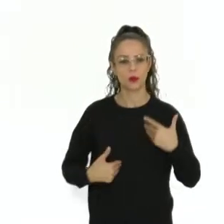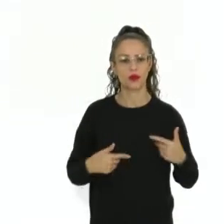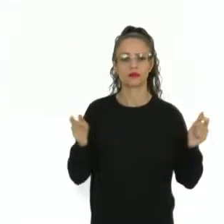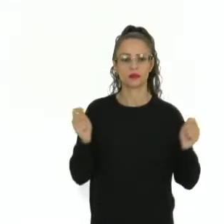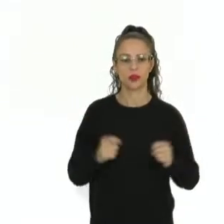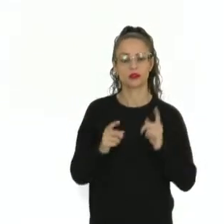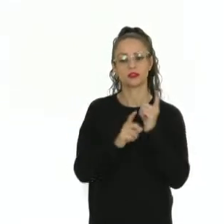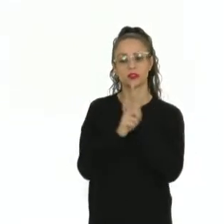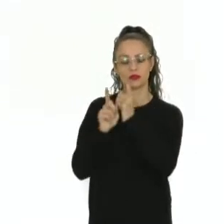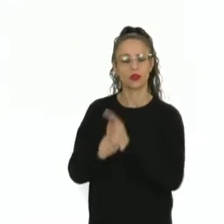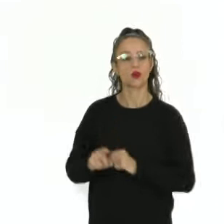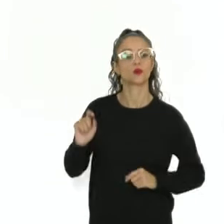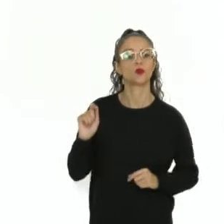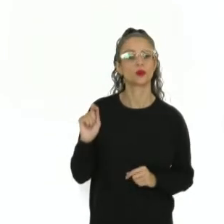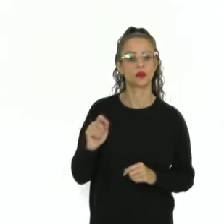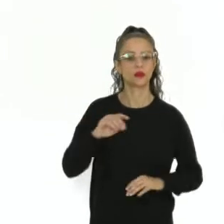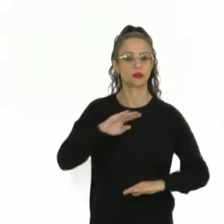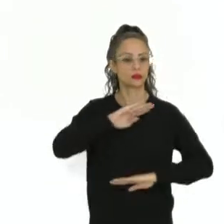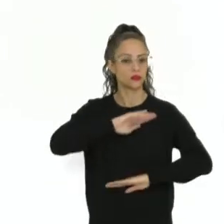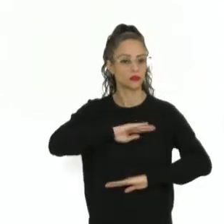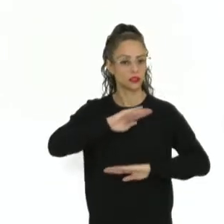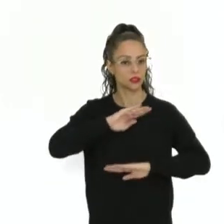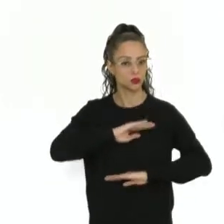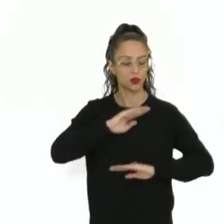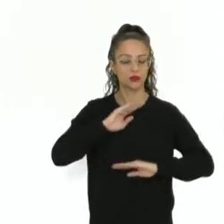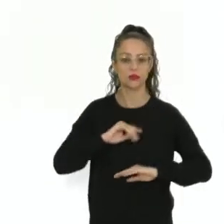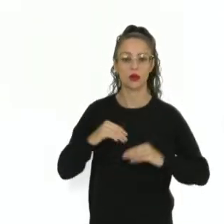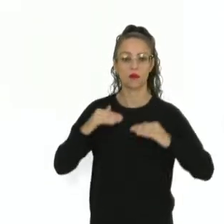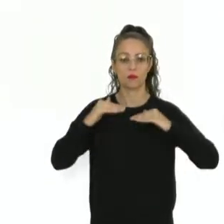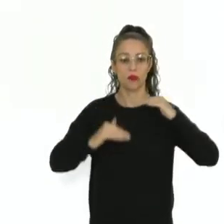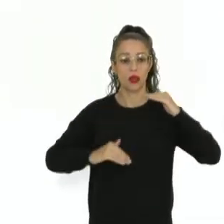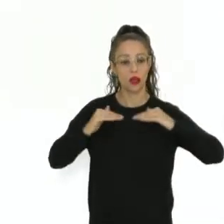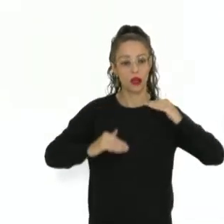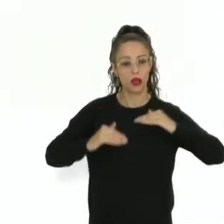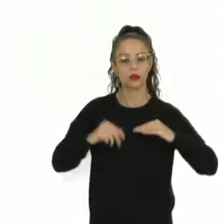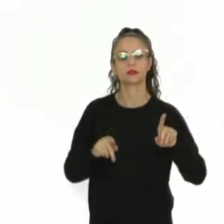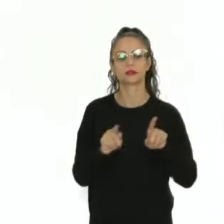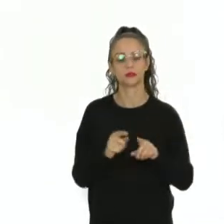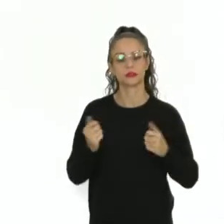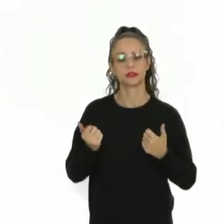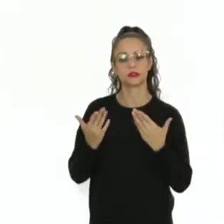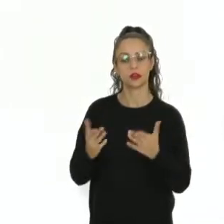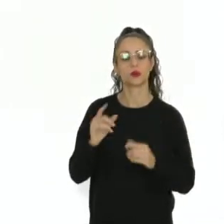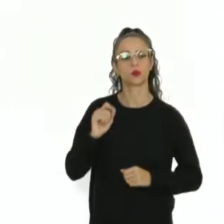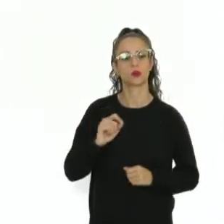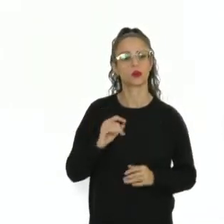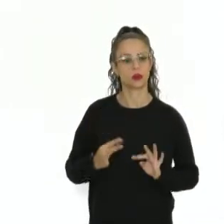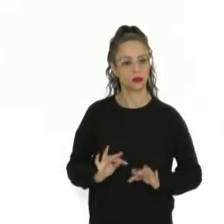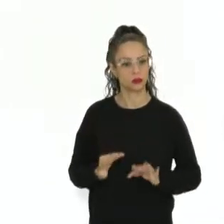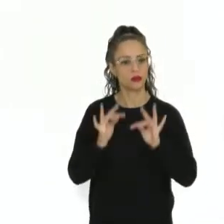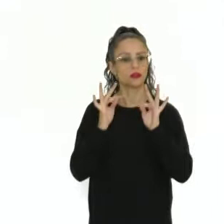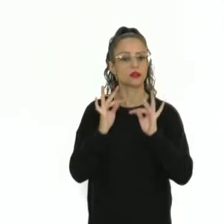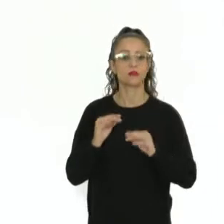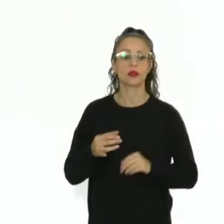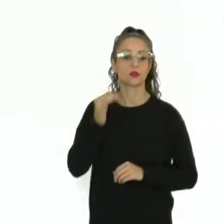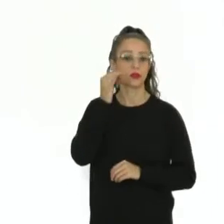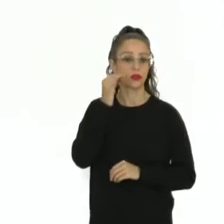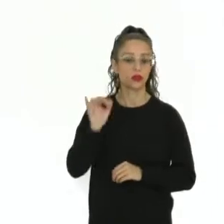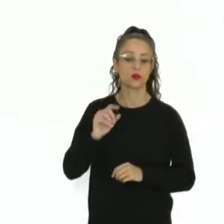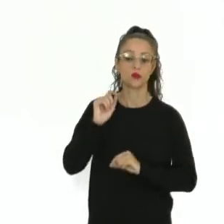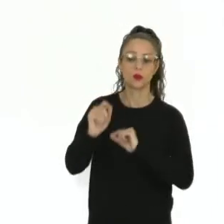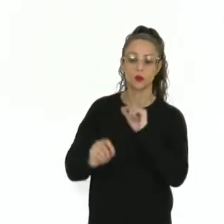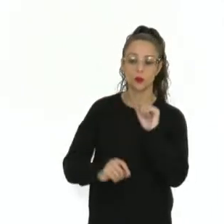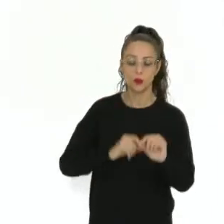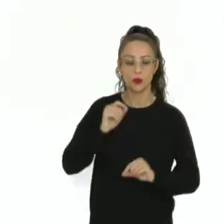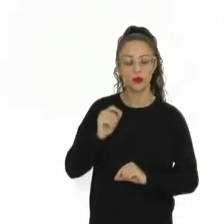identificar possíveis situações de desequilíbrio, proporcionando um tratamento precoce, trabalhando de